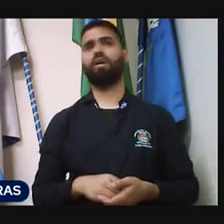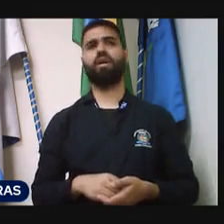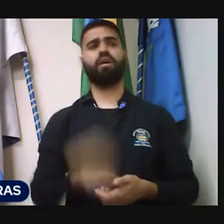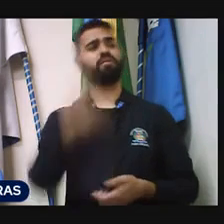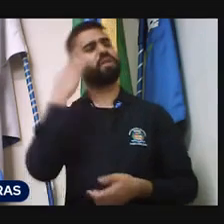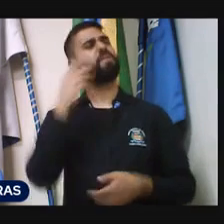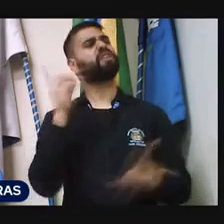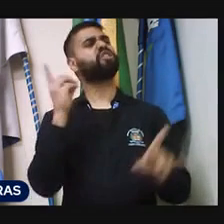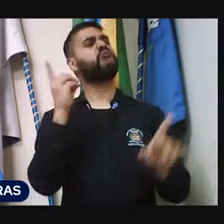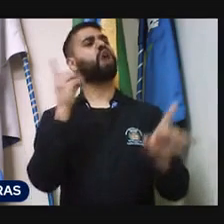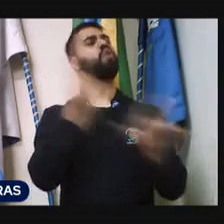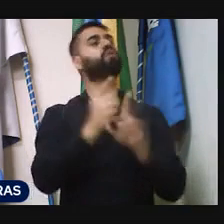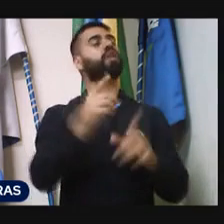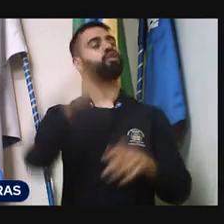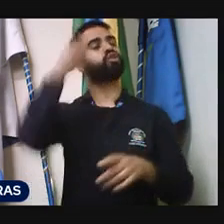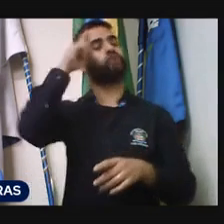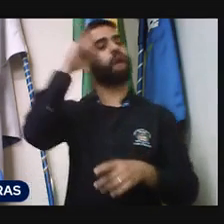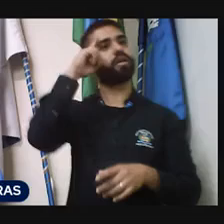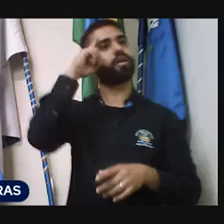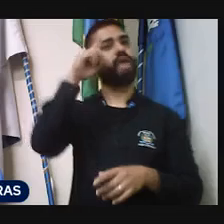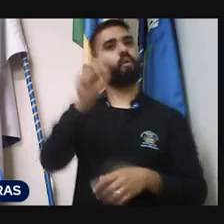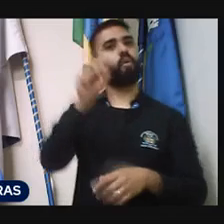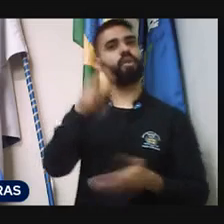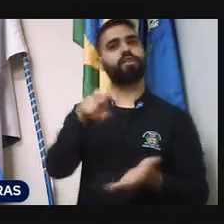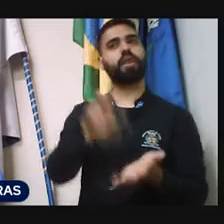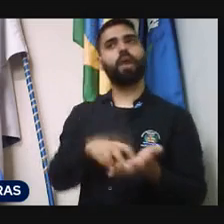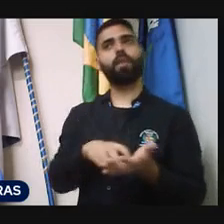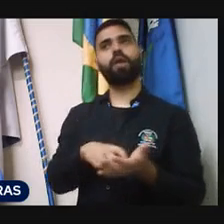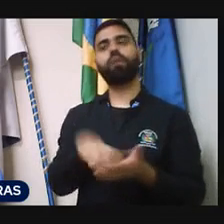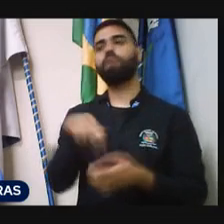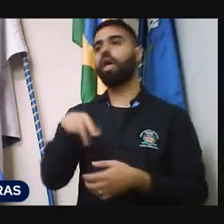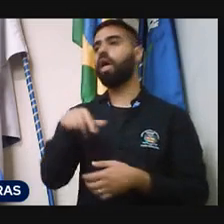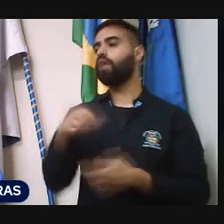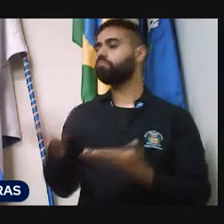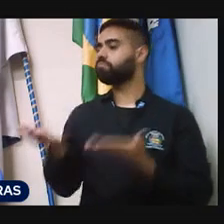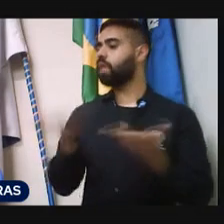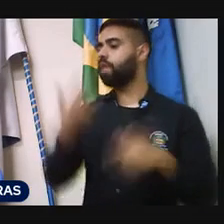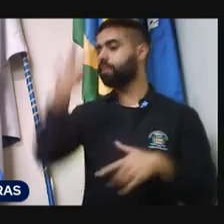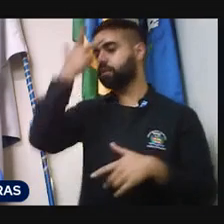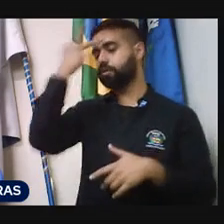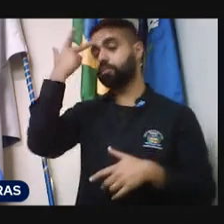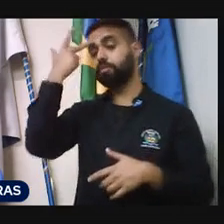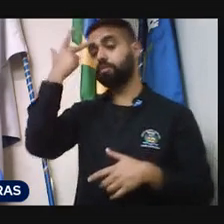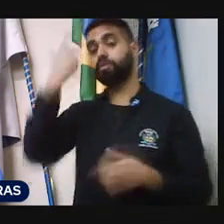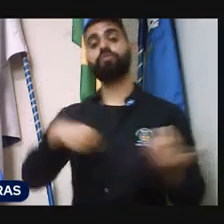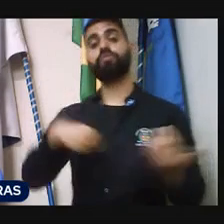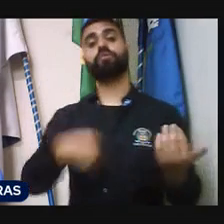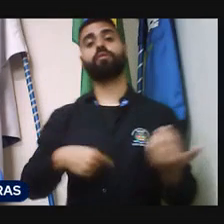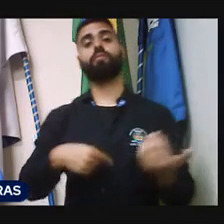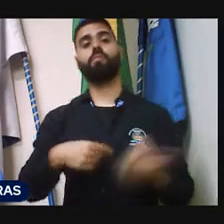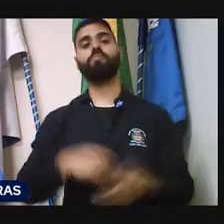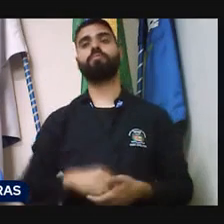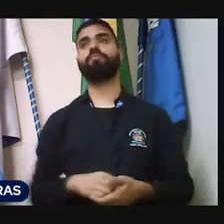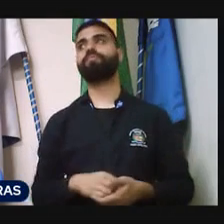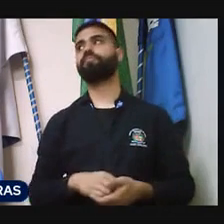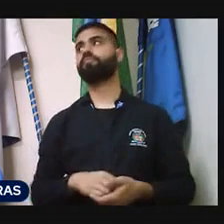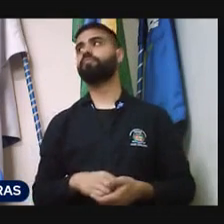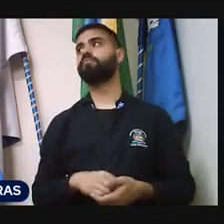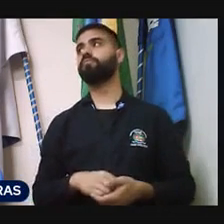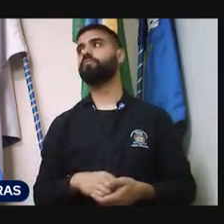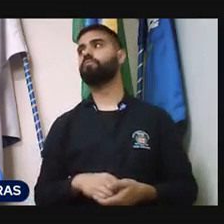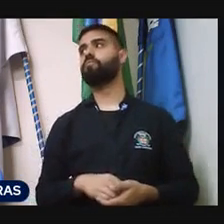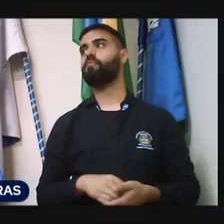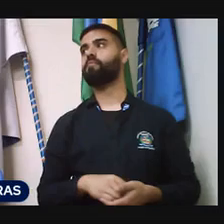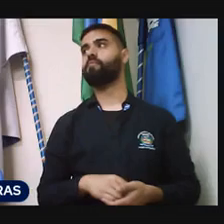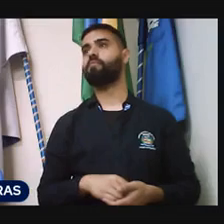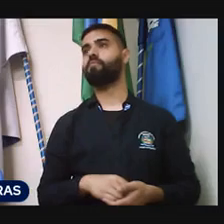no passinho curto dele atendendo os municípios do distrito se caminhar o